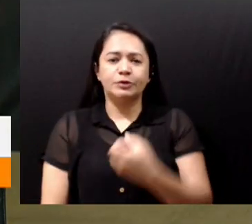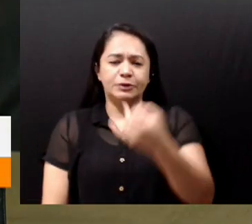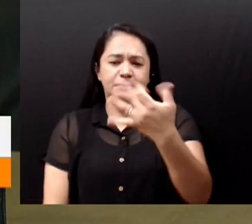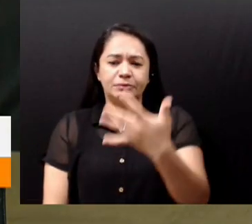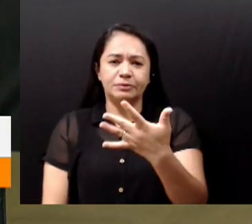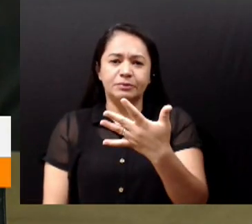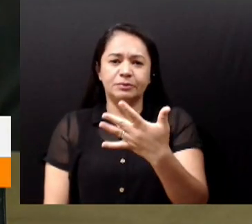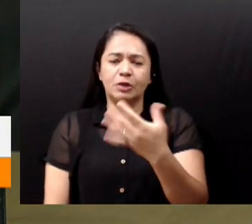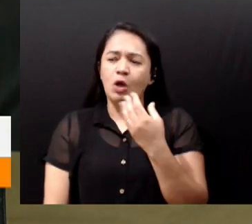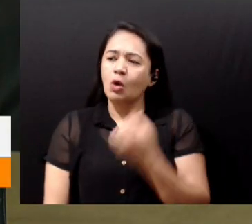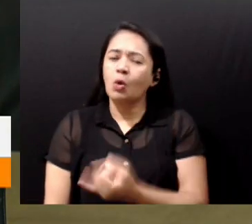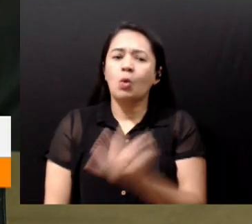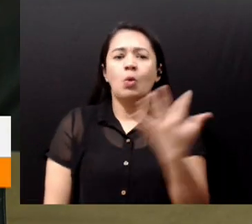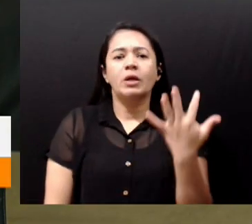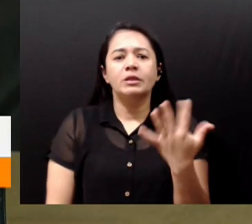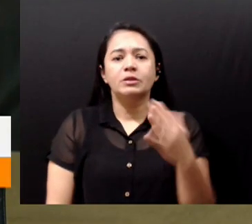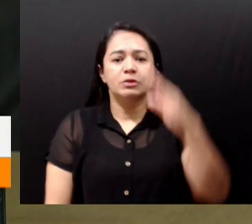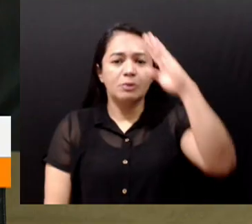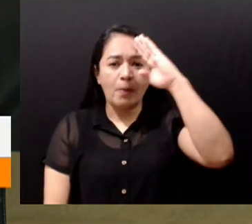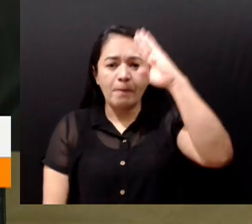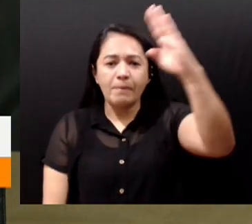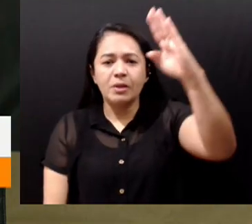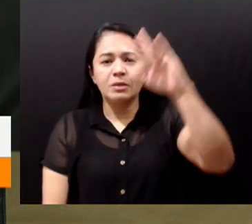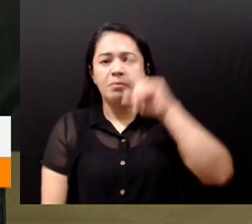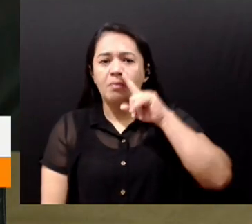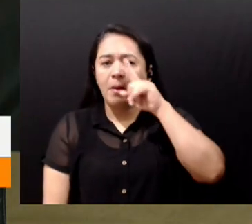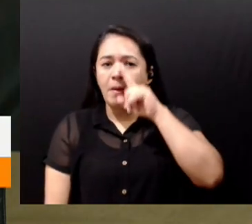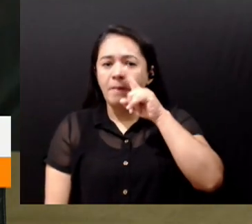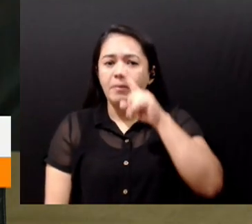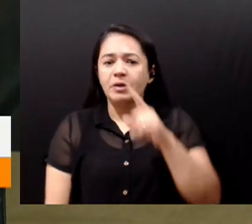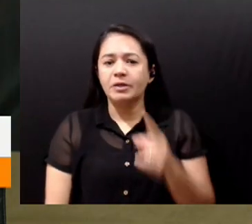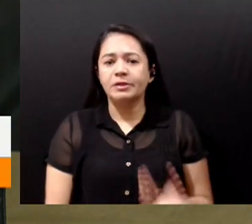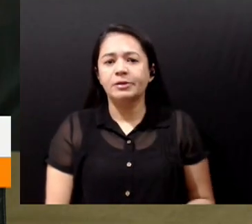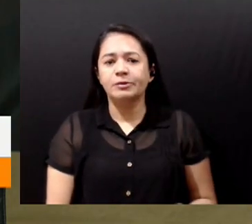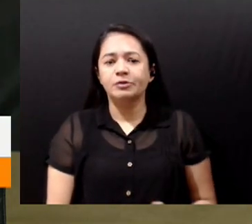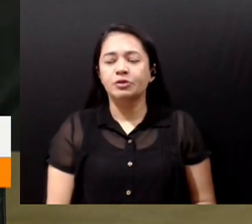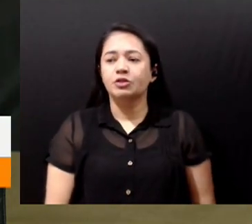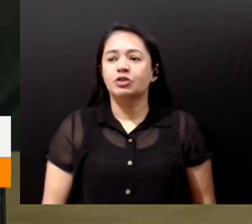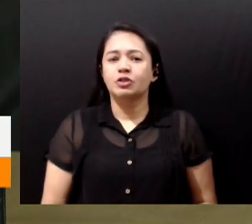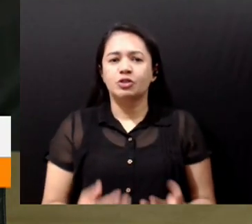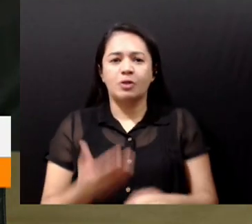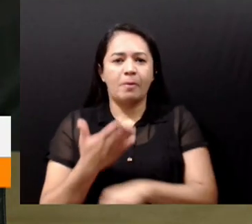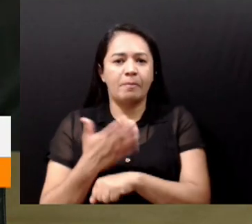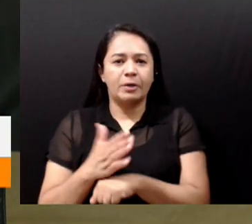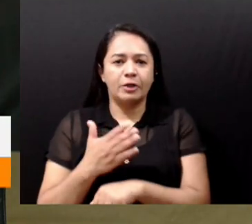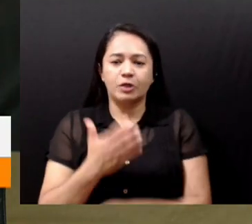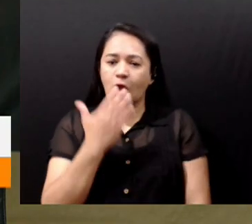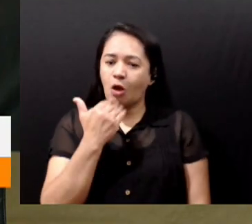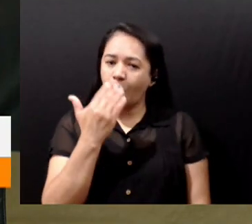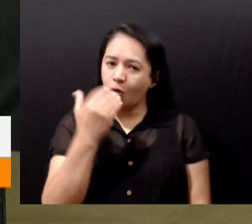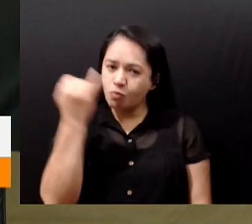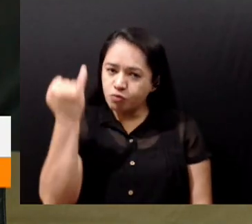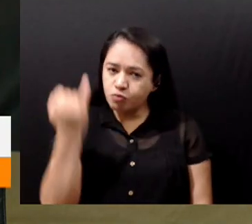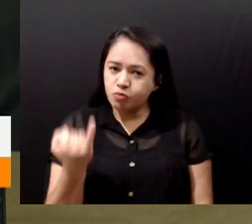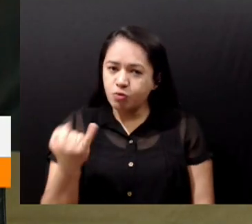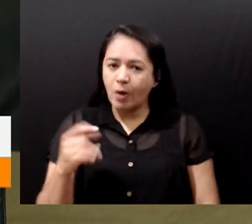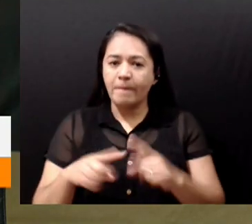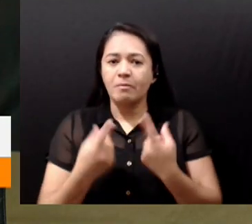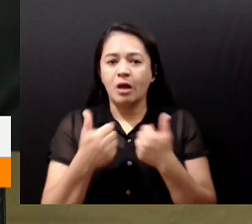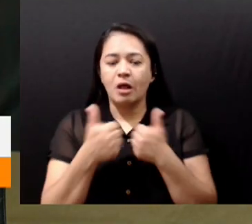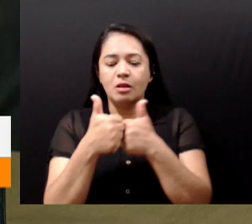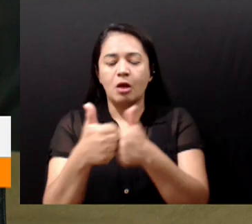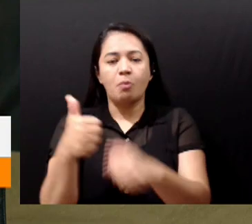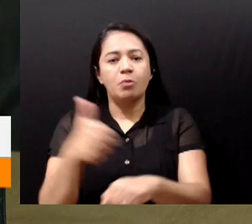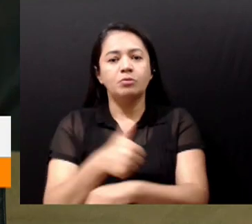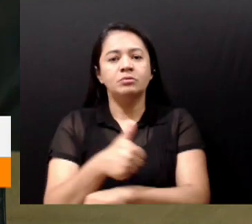os principais perigos de recorrer a essas fórmulas milagrosas, sem um acompanhamento profissional e